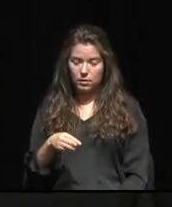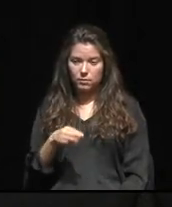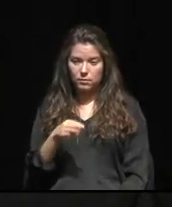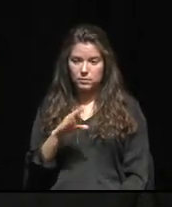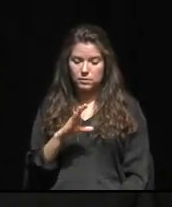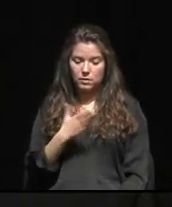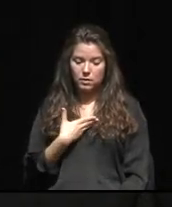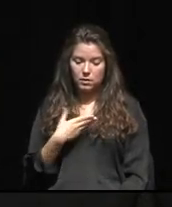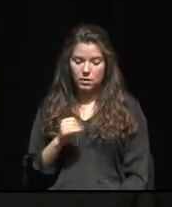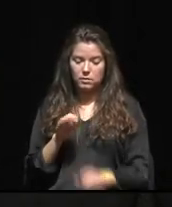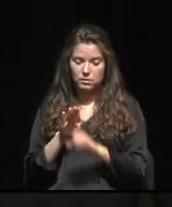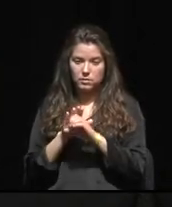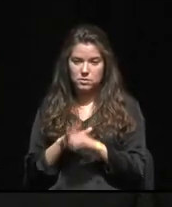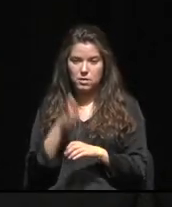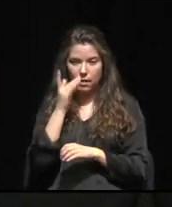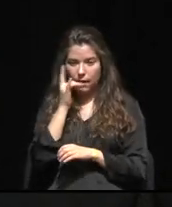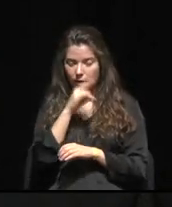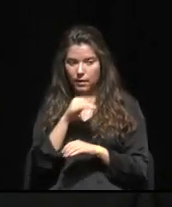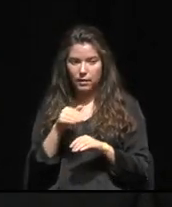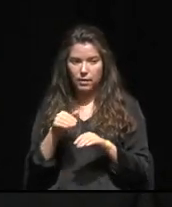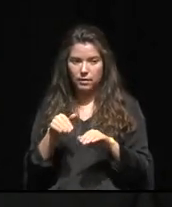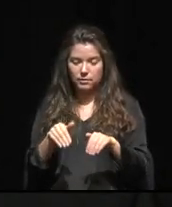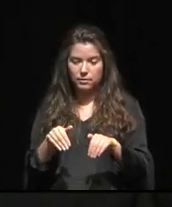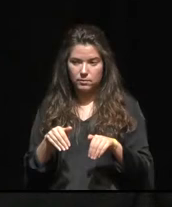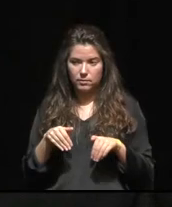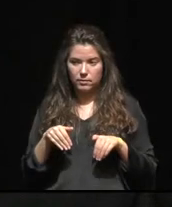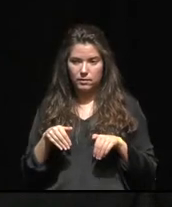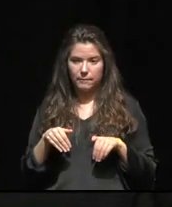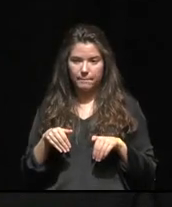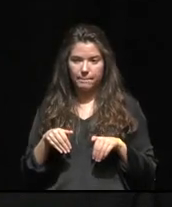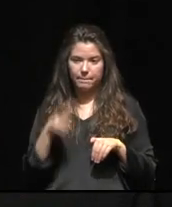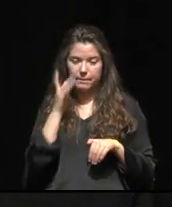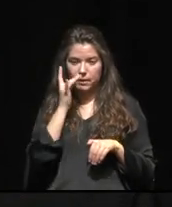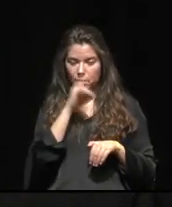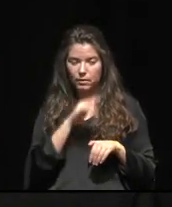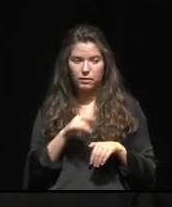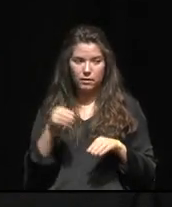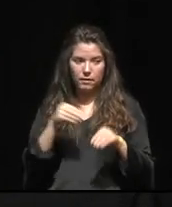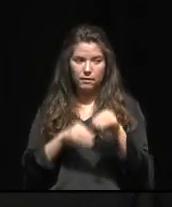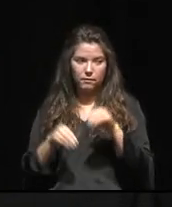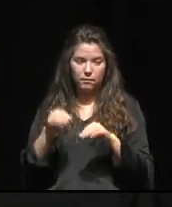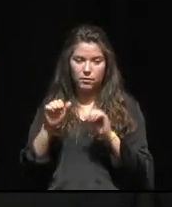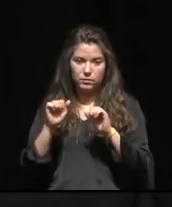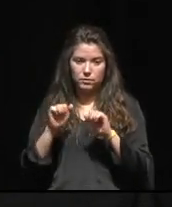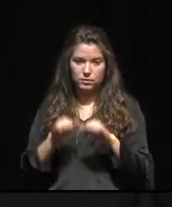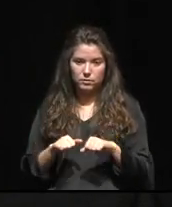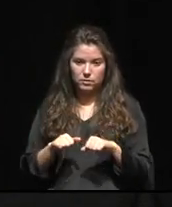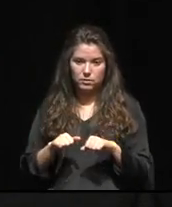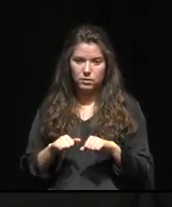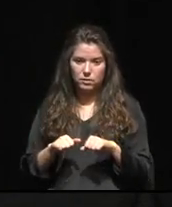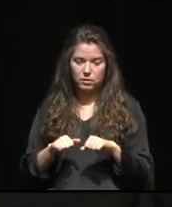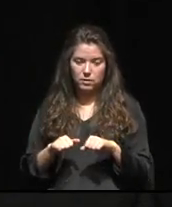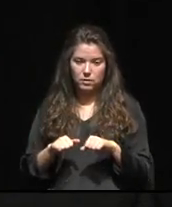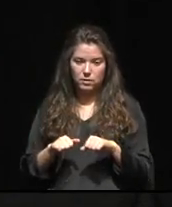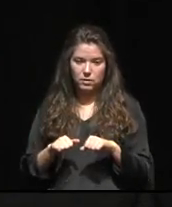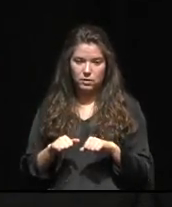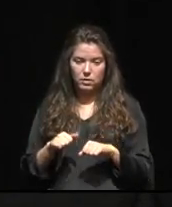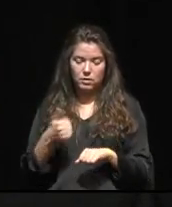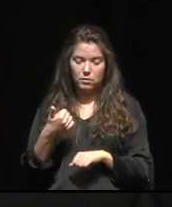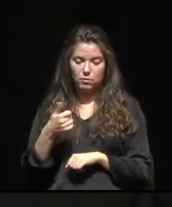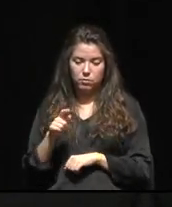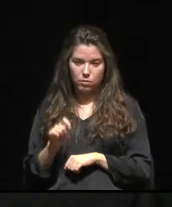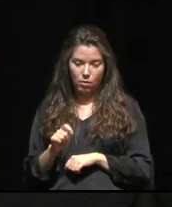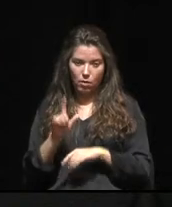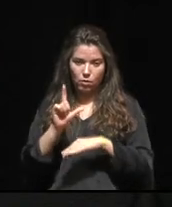e chega quem se abstém quem vota a favor bloco livre